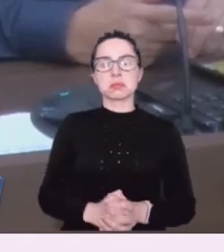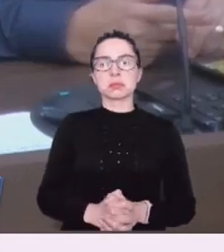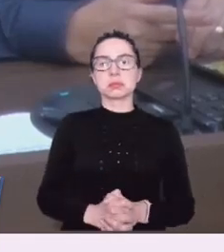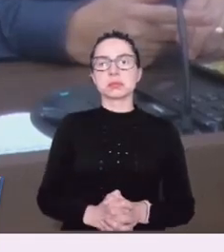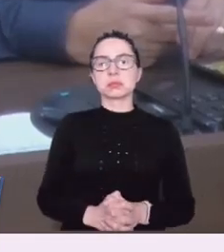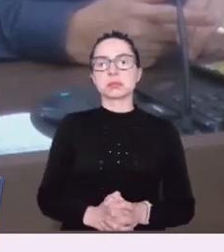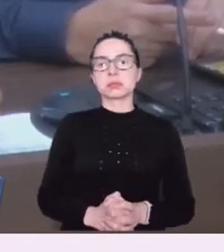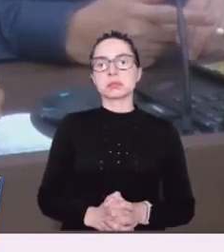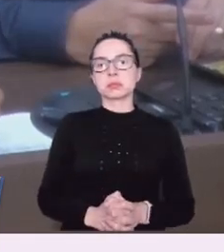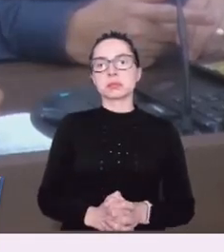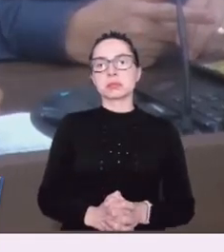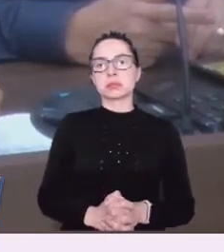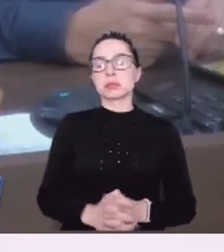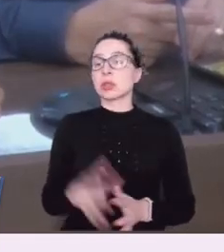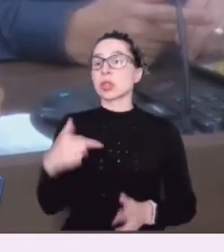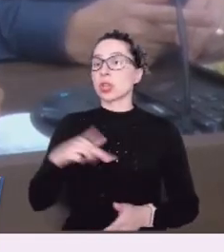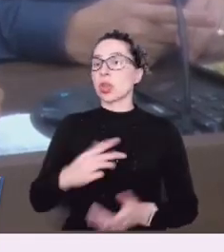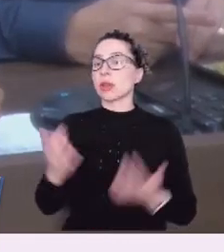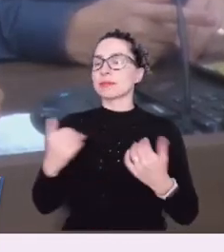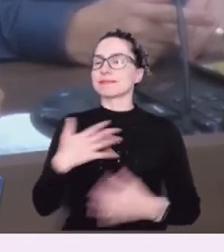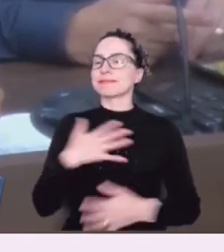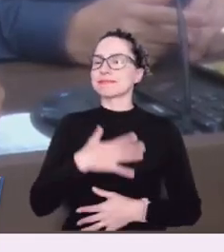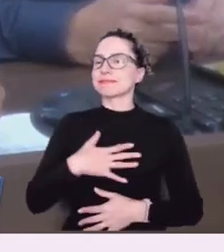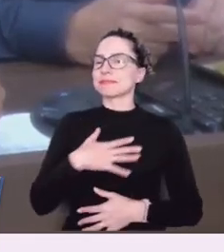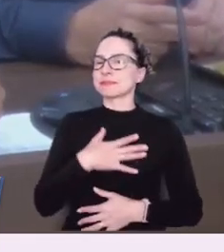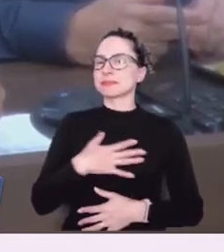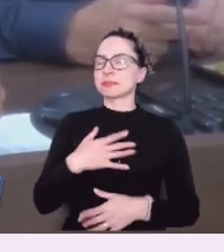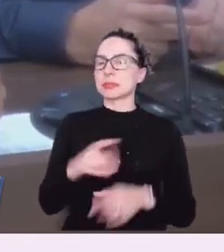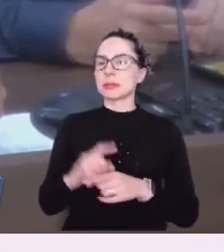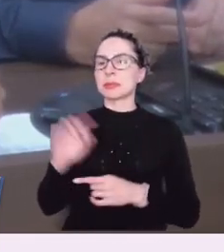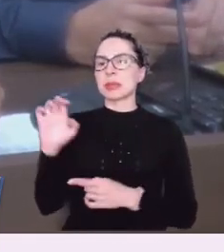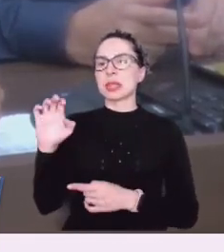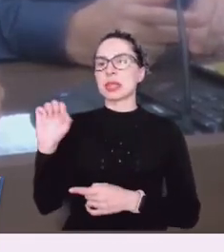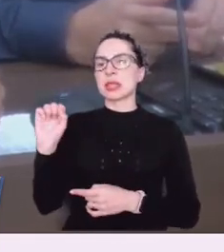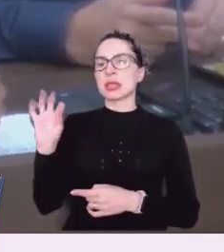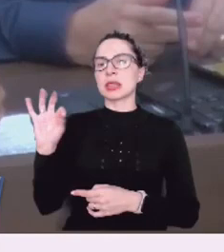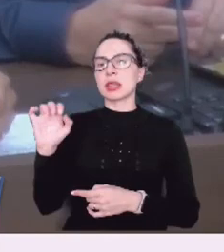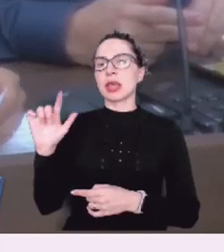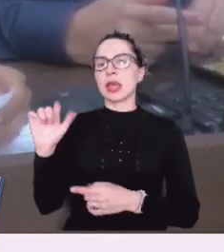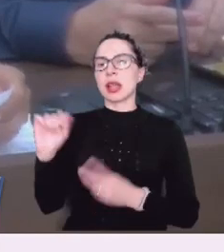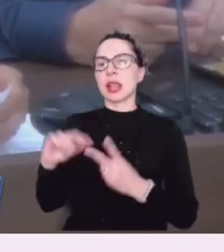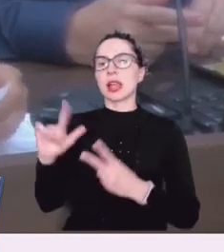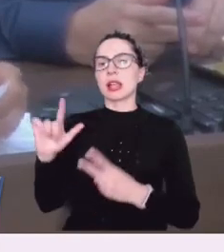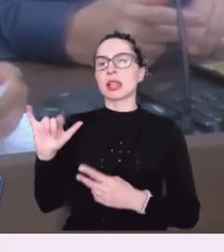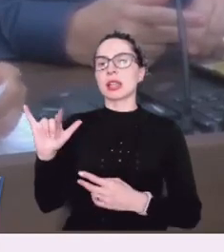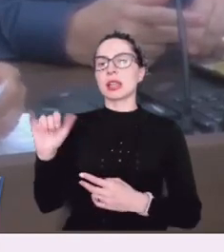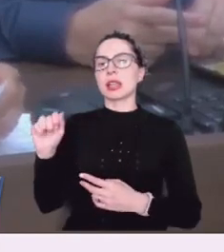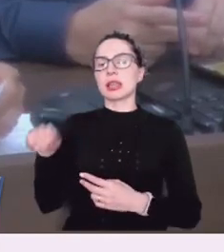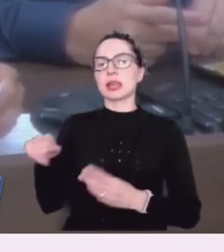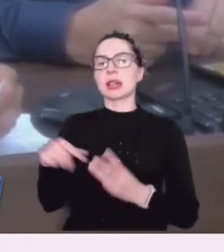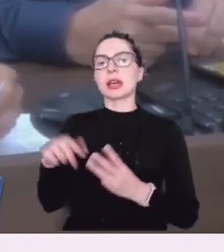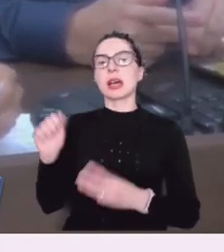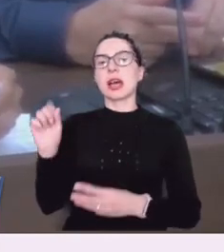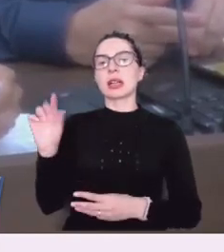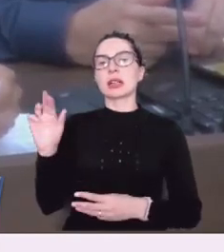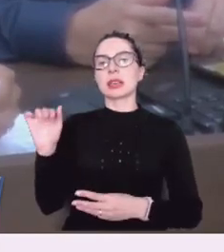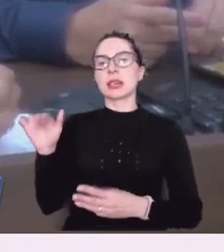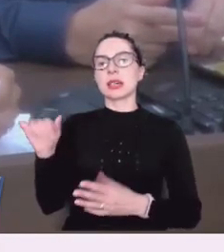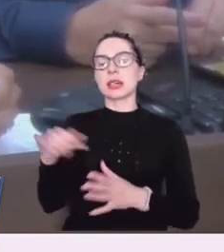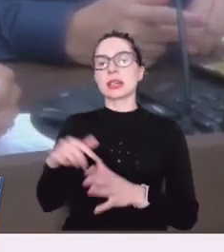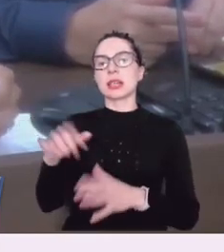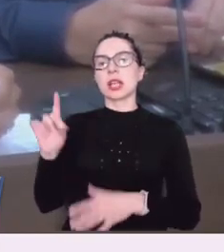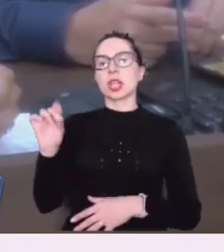Para nós é uma honra receber aqui a Estela, Lilian, a Adriana, né? Dolores e Liliane, e